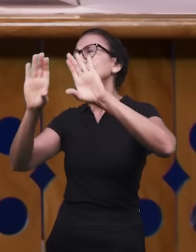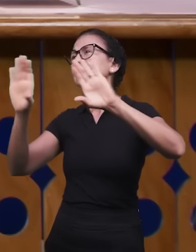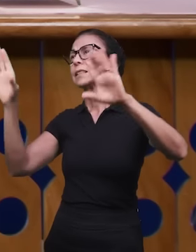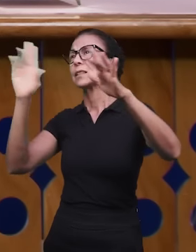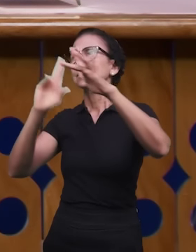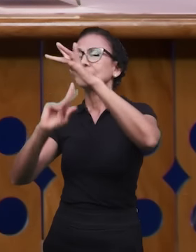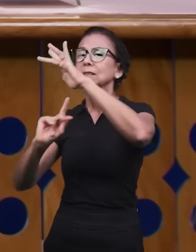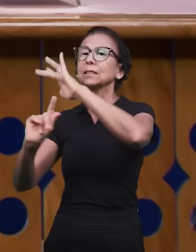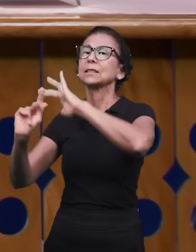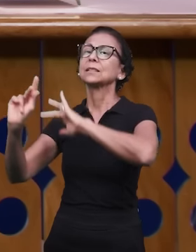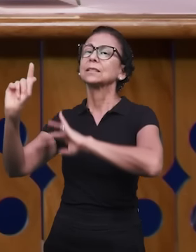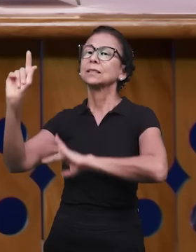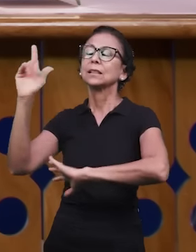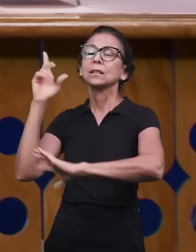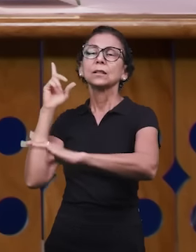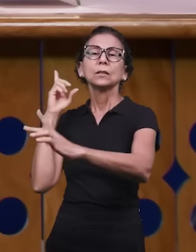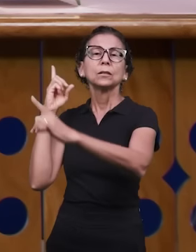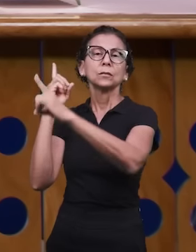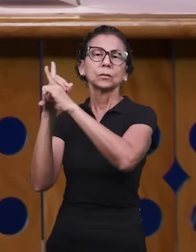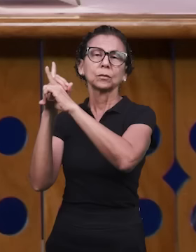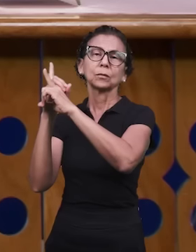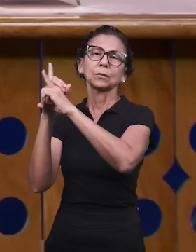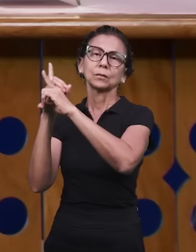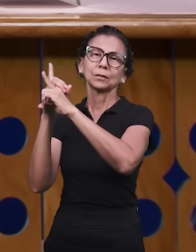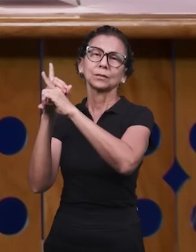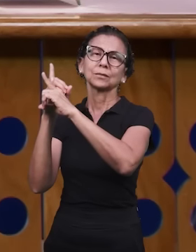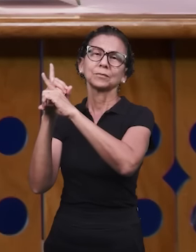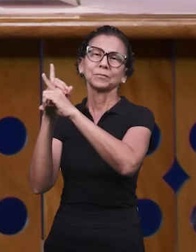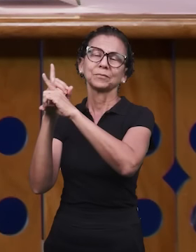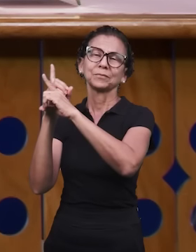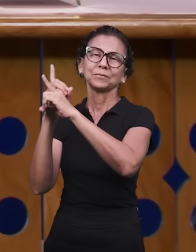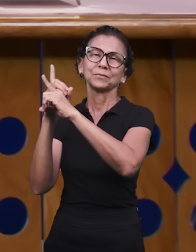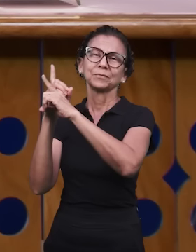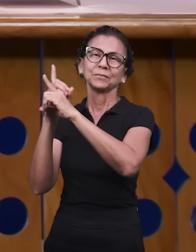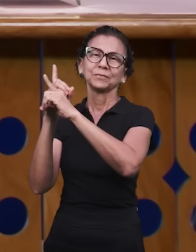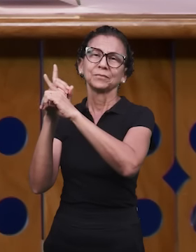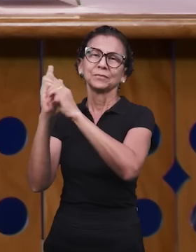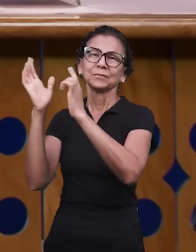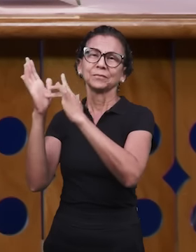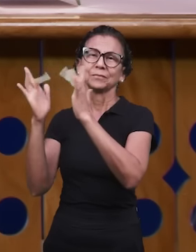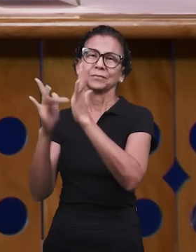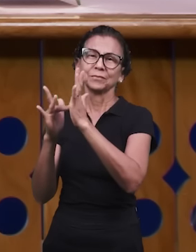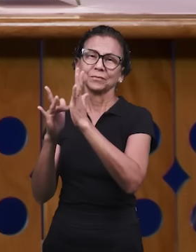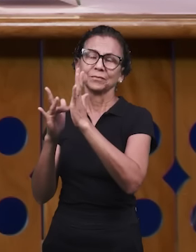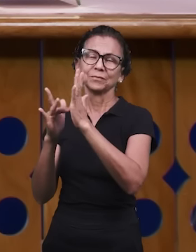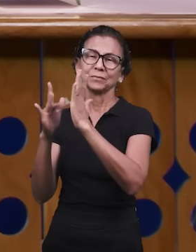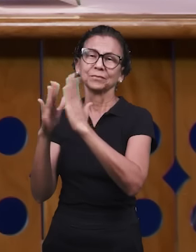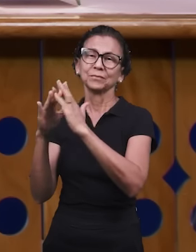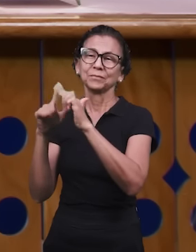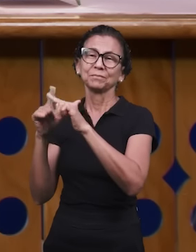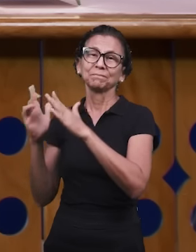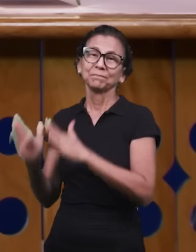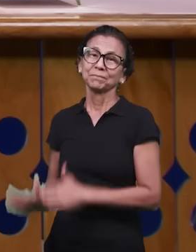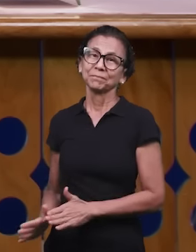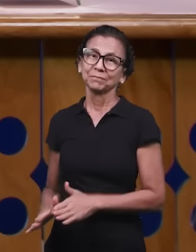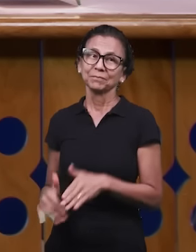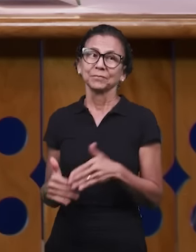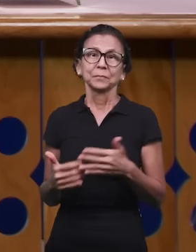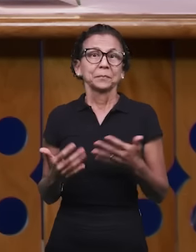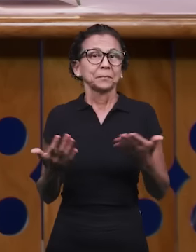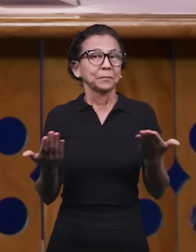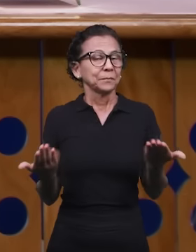celestial do encontro do Senhor com a sua igreja. Então, irmãos, não é hora de deixar o